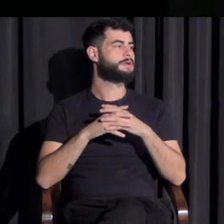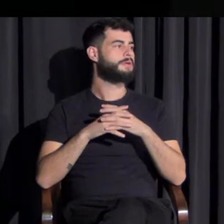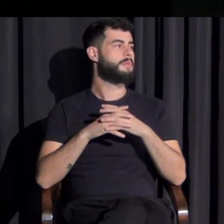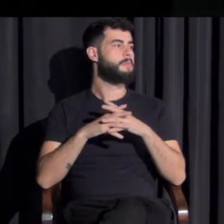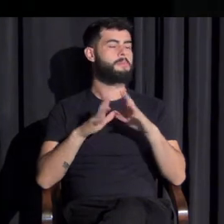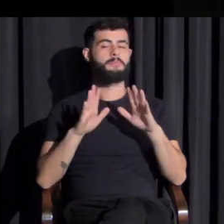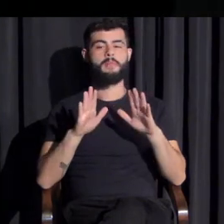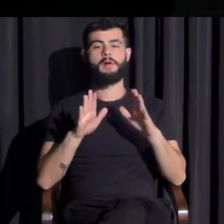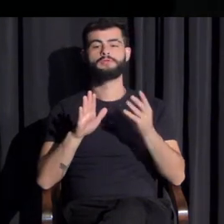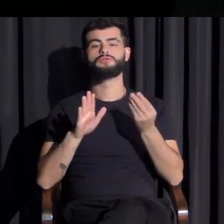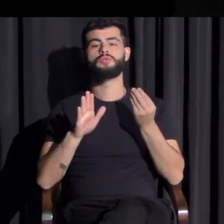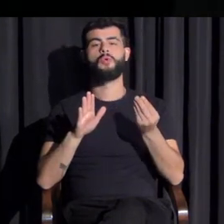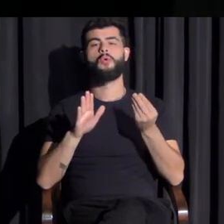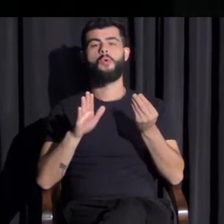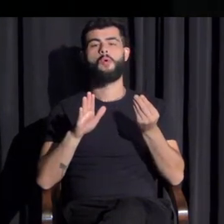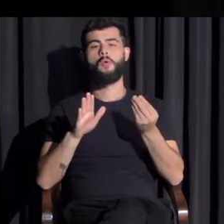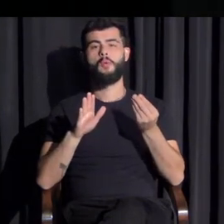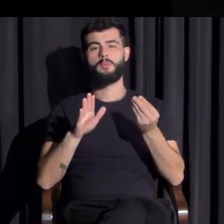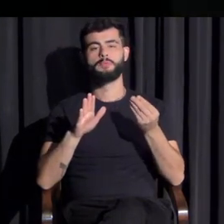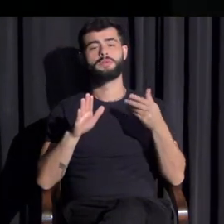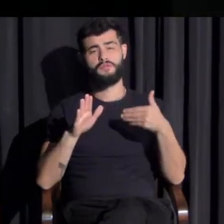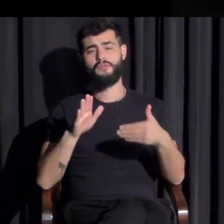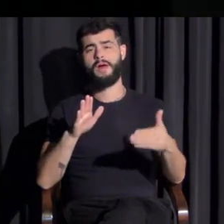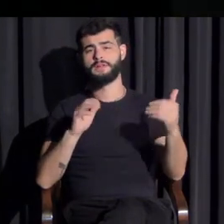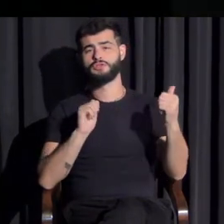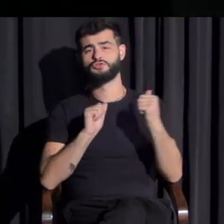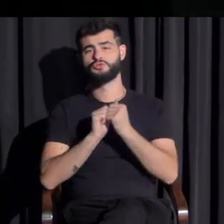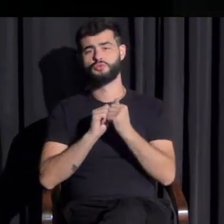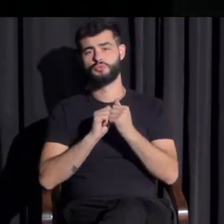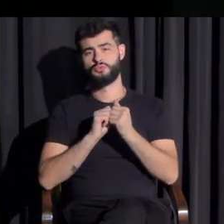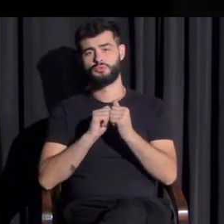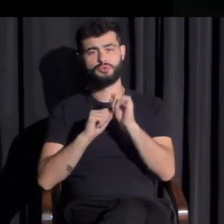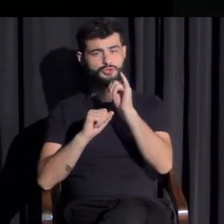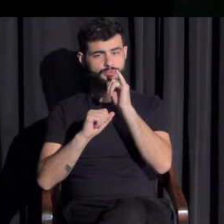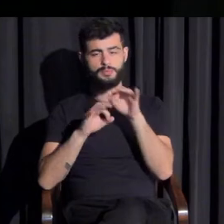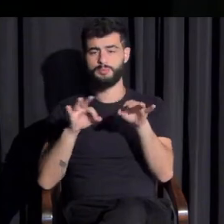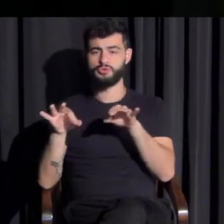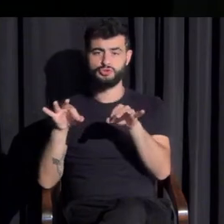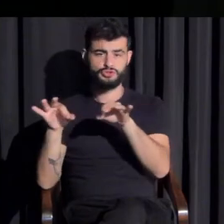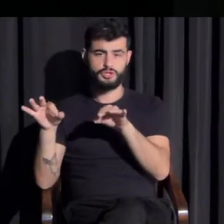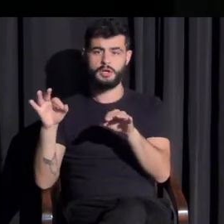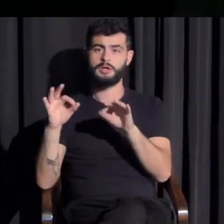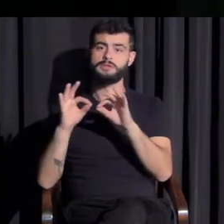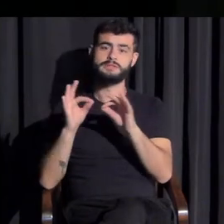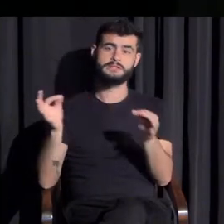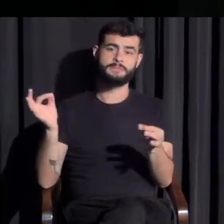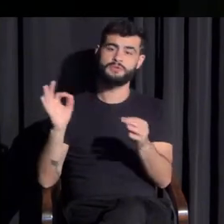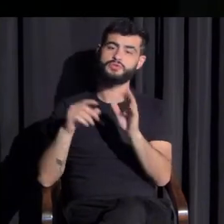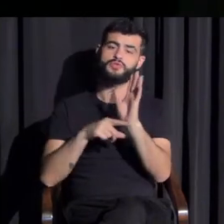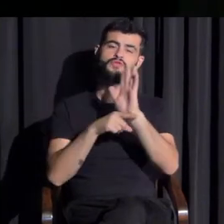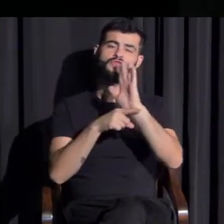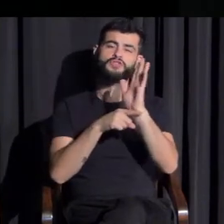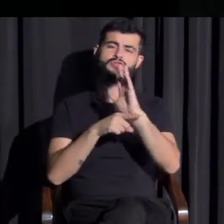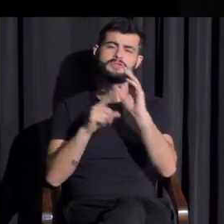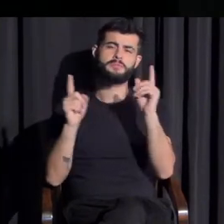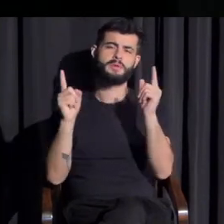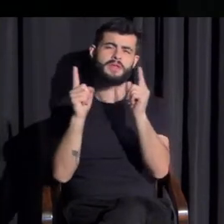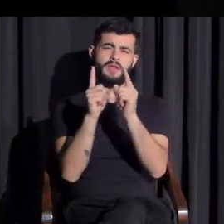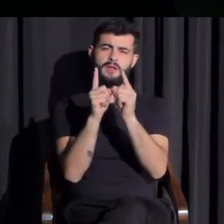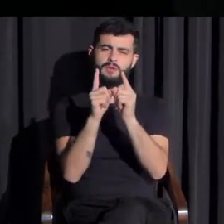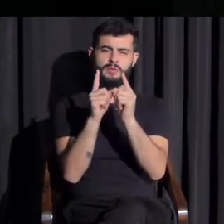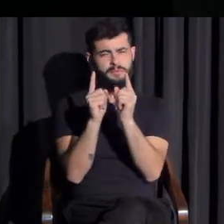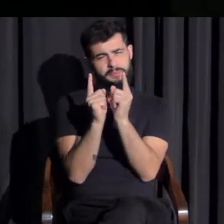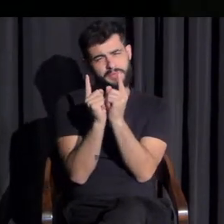conosco em alguns dos seus desenhos e num pequeno videozinho, é tão pequenininho que ficou um pequeno videozinho,